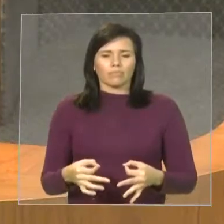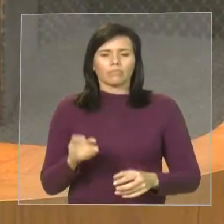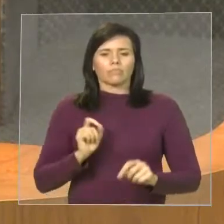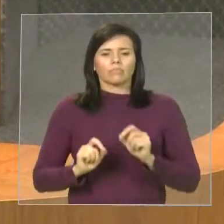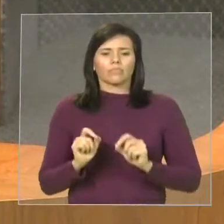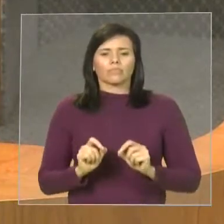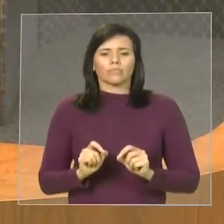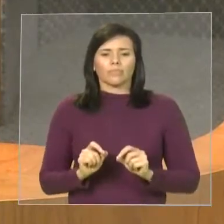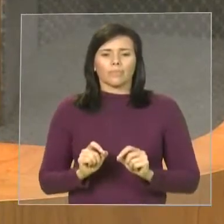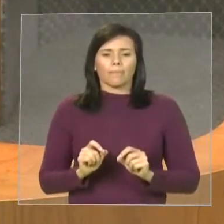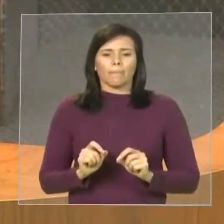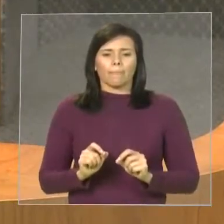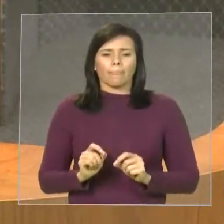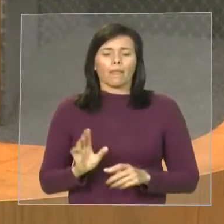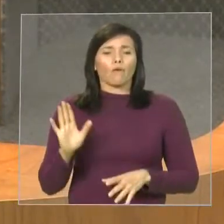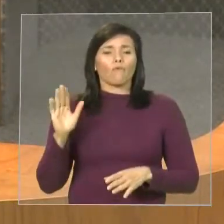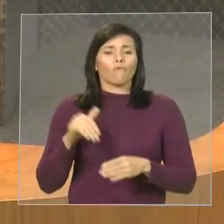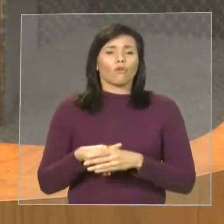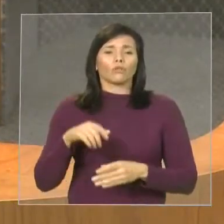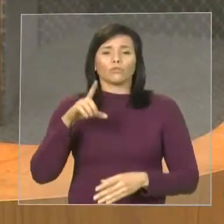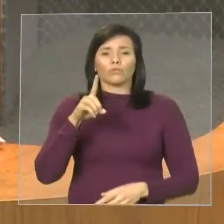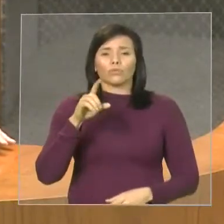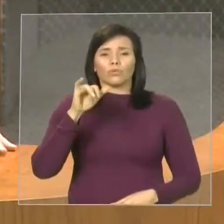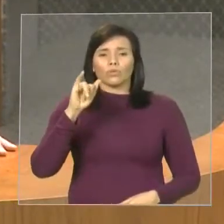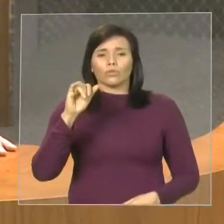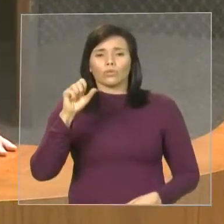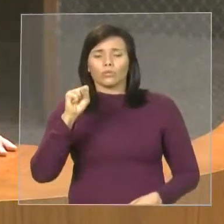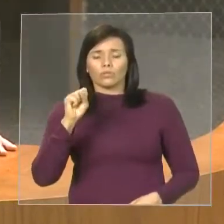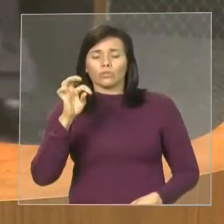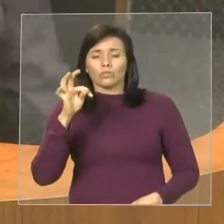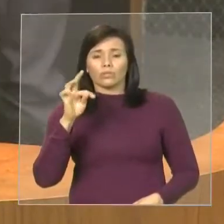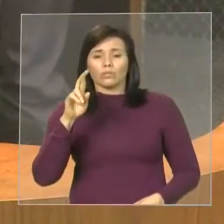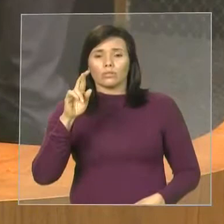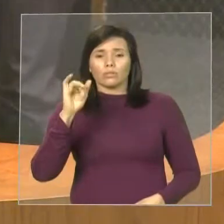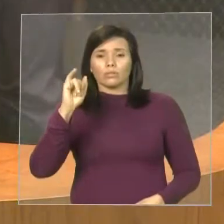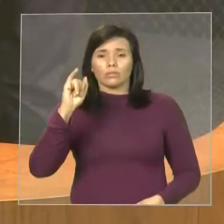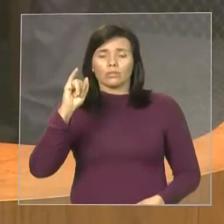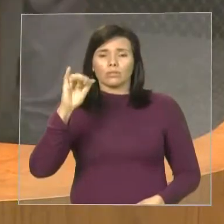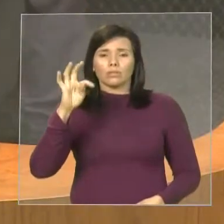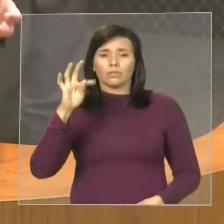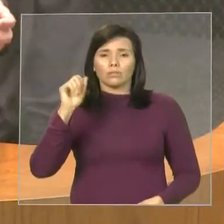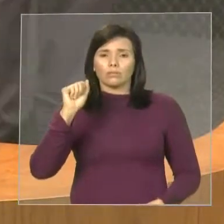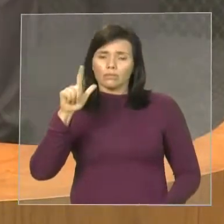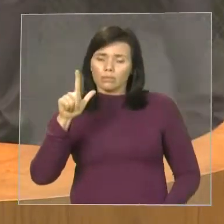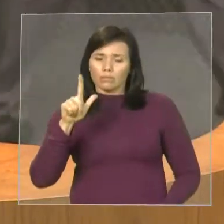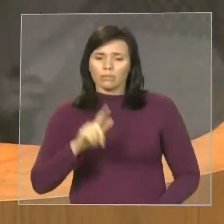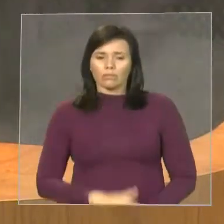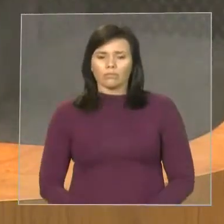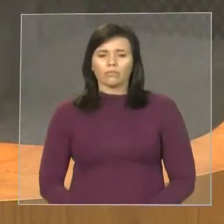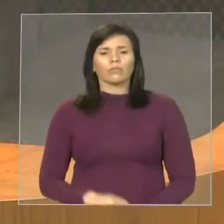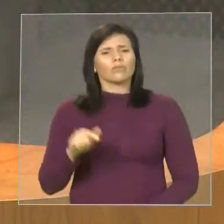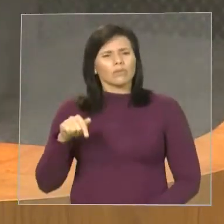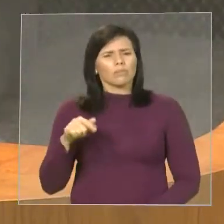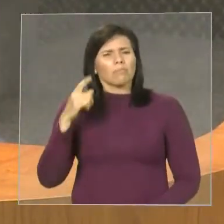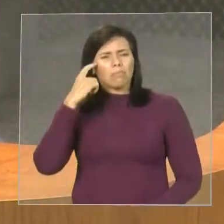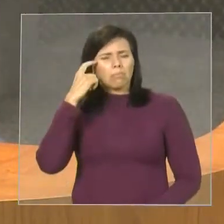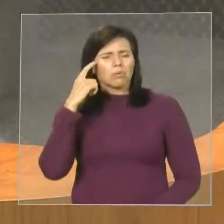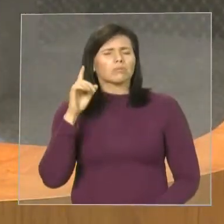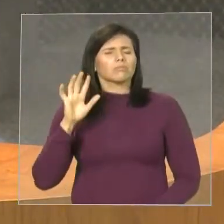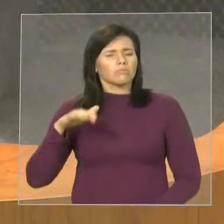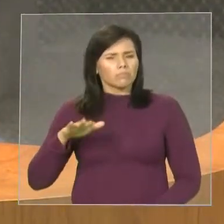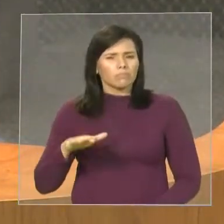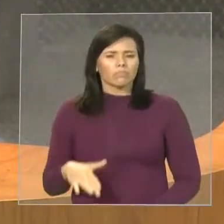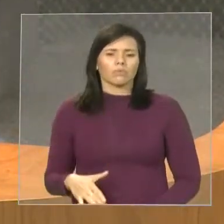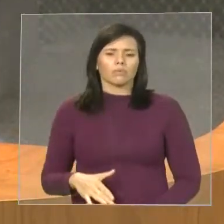é o voto distrital. E também ele implica, deputado Edson Araújo, em muito menos recursos de campanha, onde, às vezes, a essência